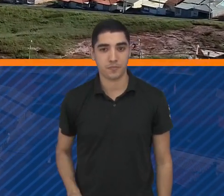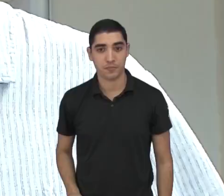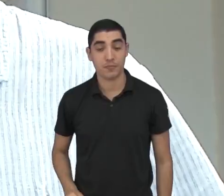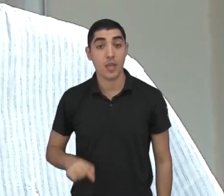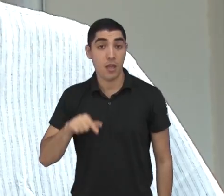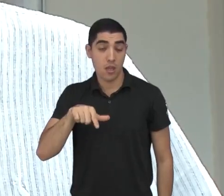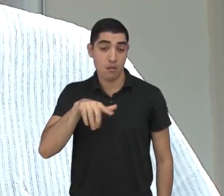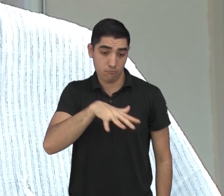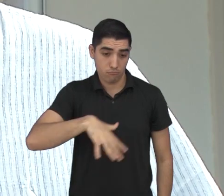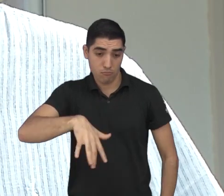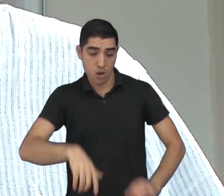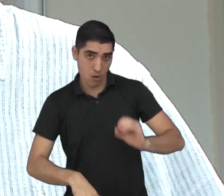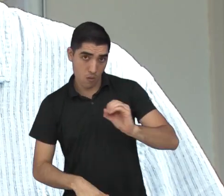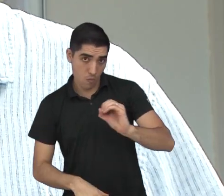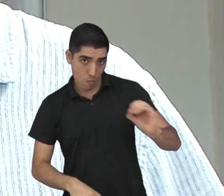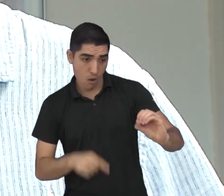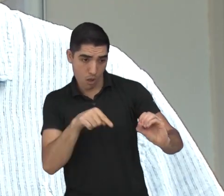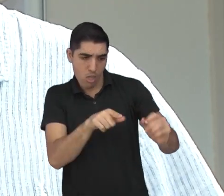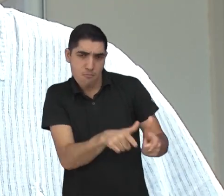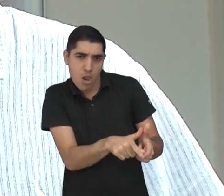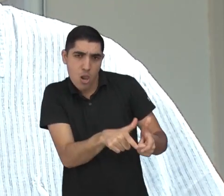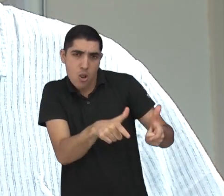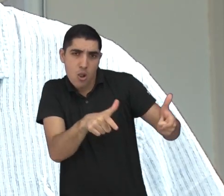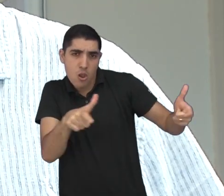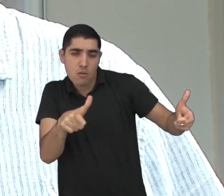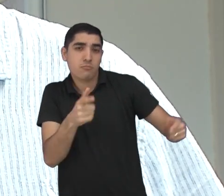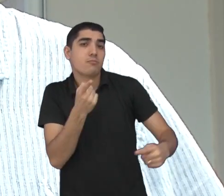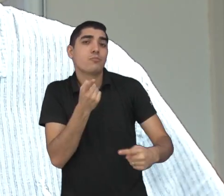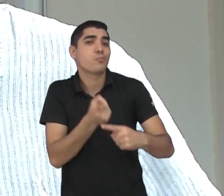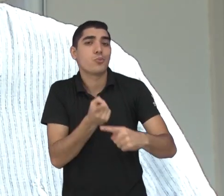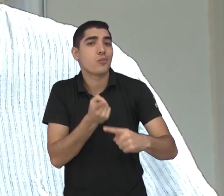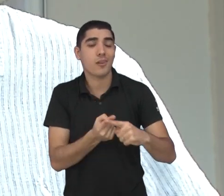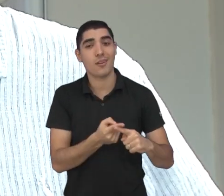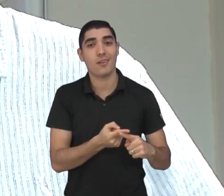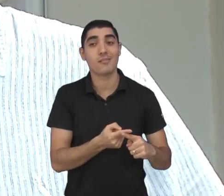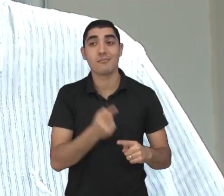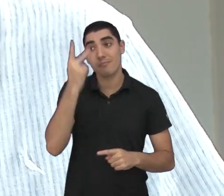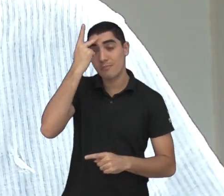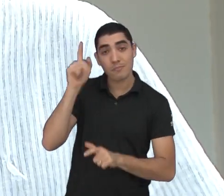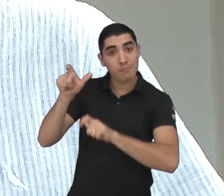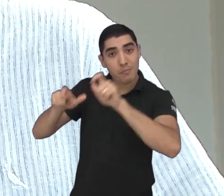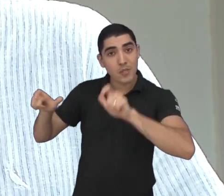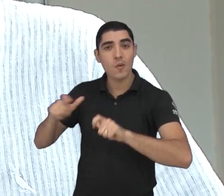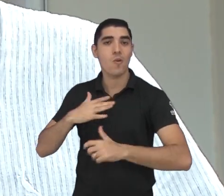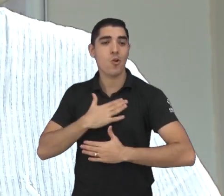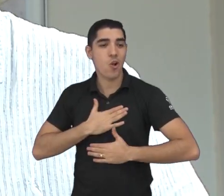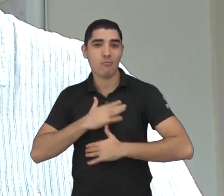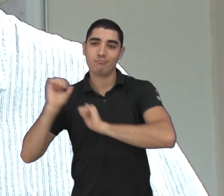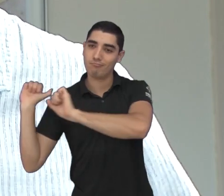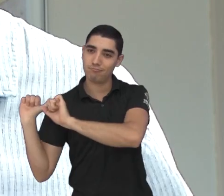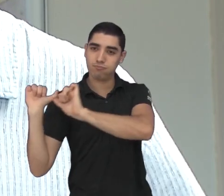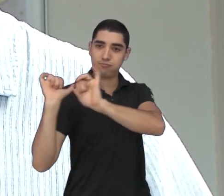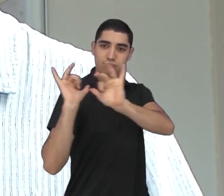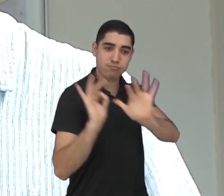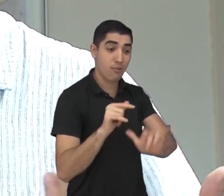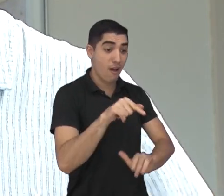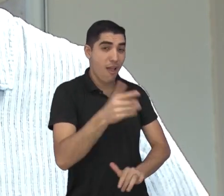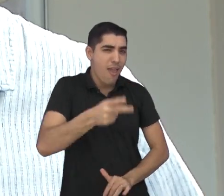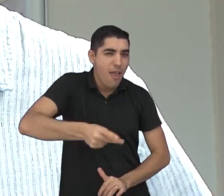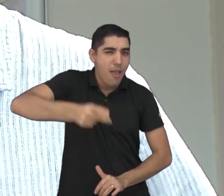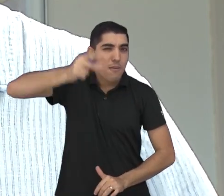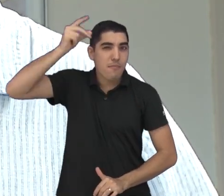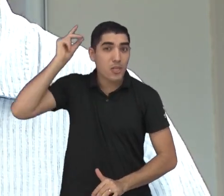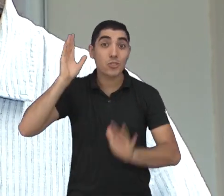36,55%. O crescimento na Zona Oeste decorre dessa área de ocupação daqueles parcelamentos,